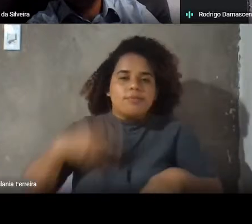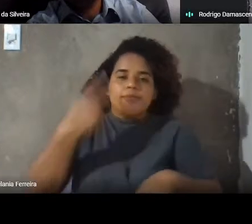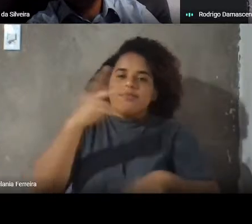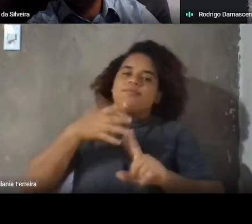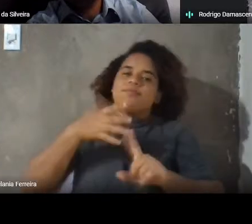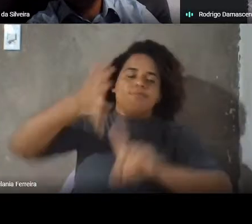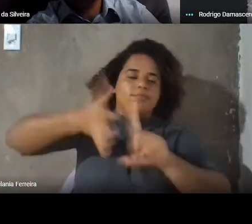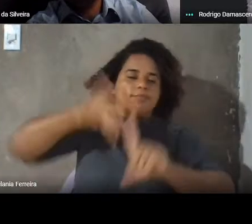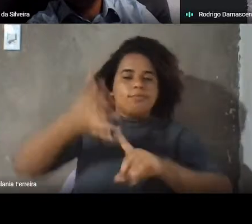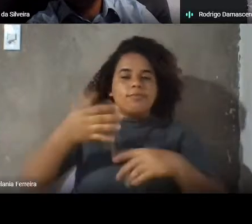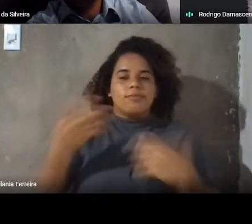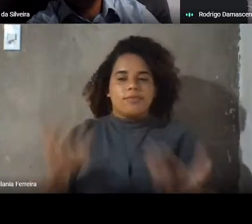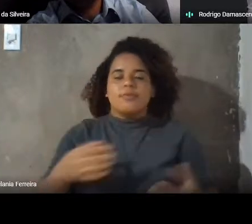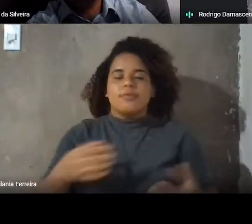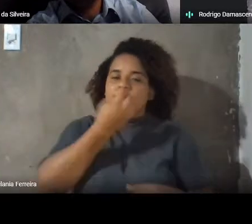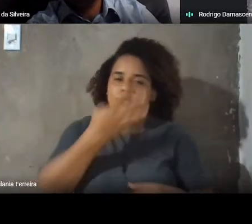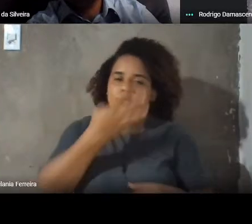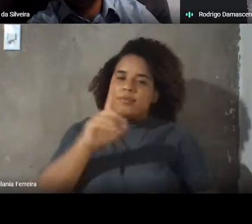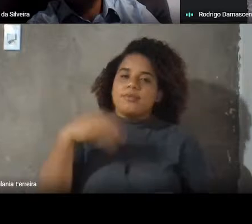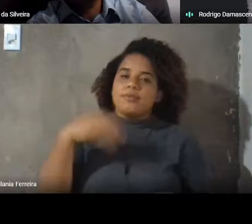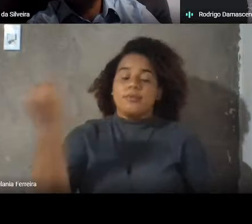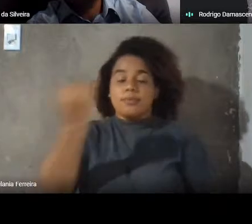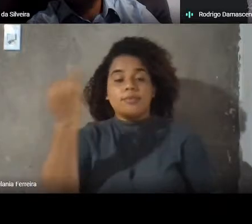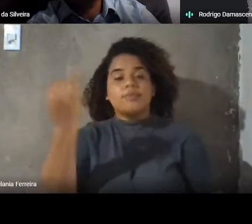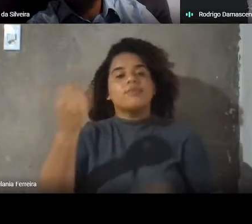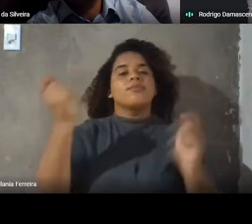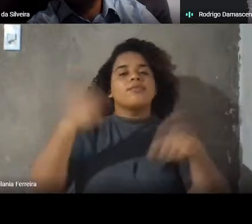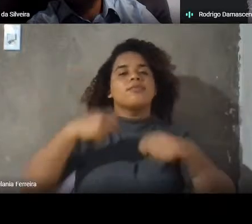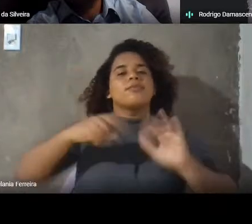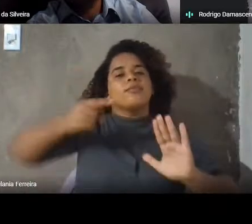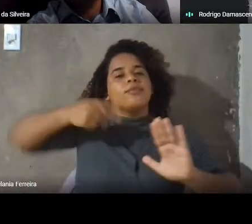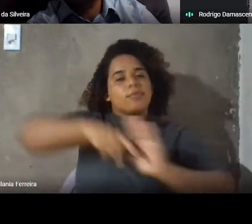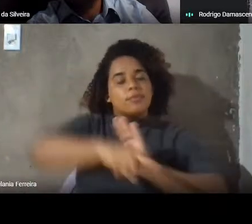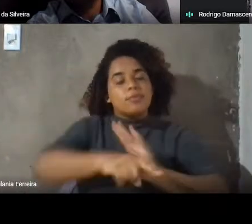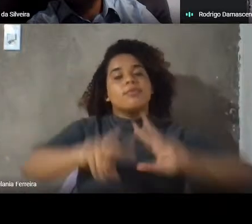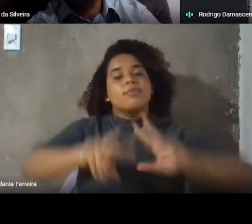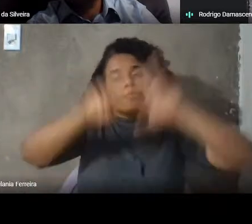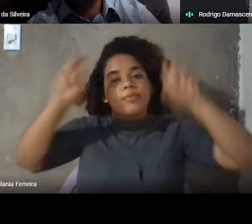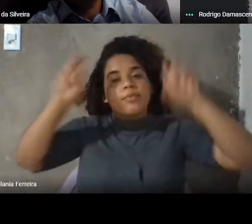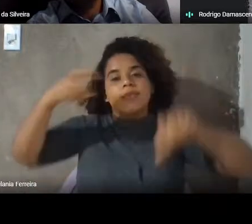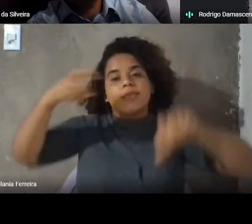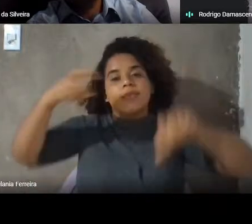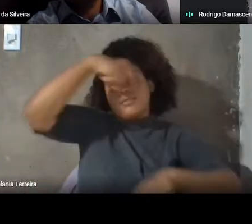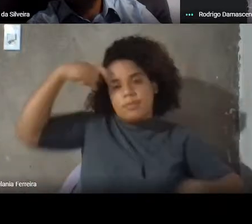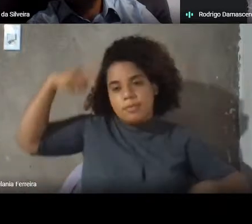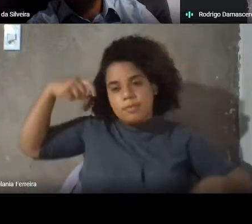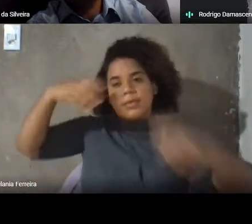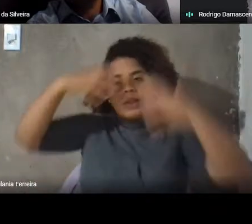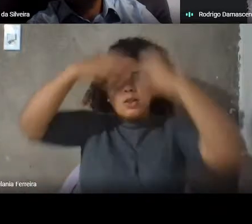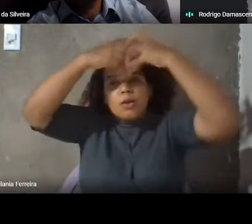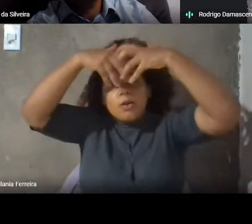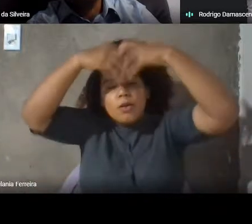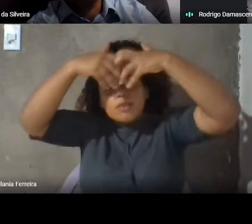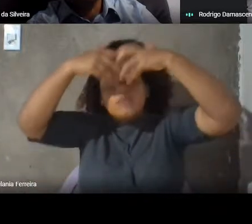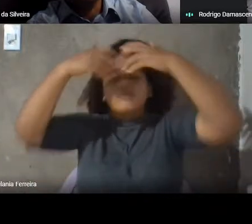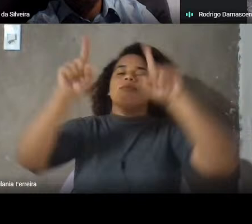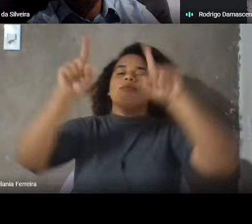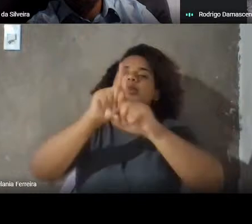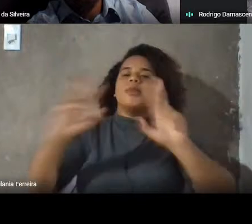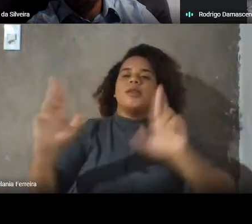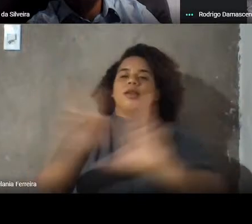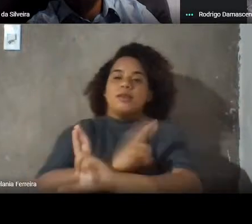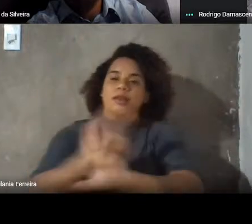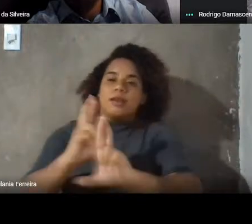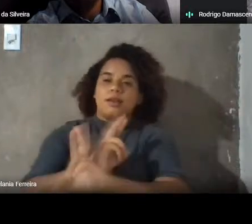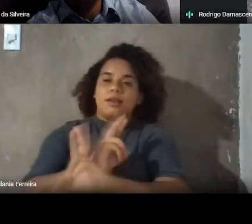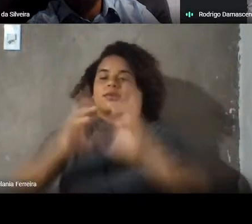um pouco, aprofundar a respeito da hipnoterapia cognitiva, fazendo essa correlação com as